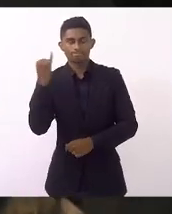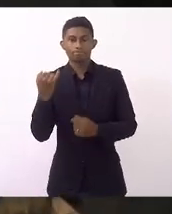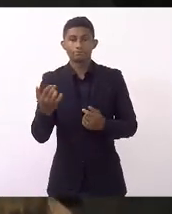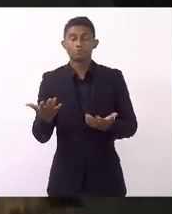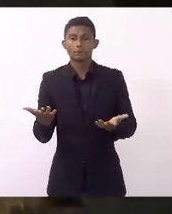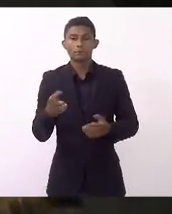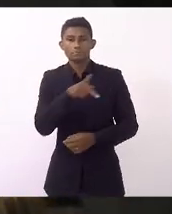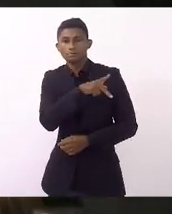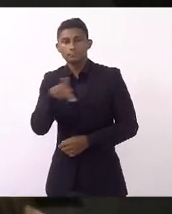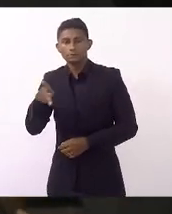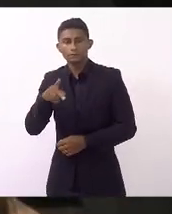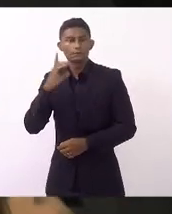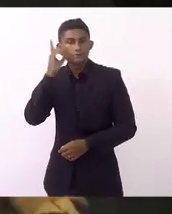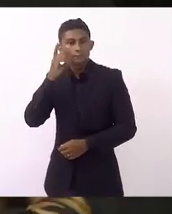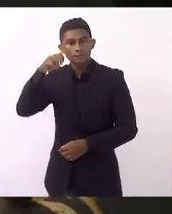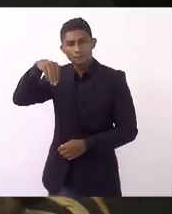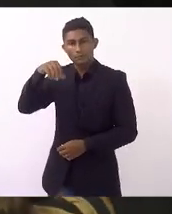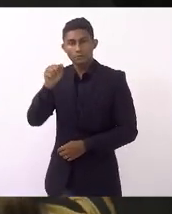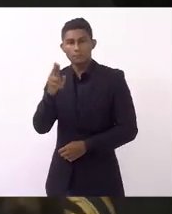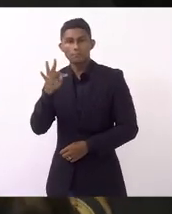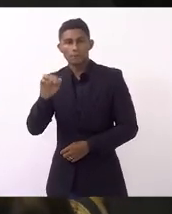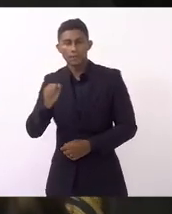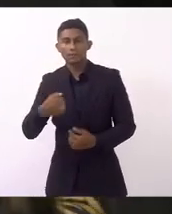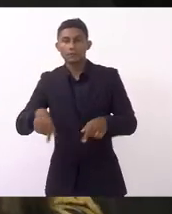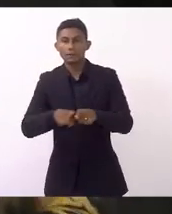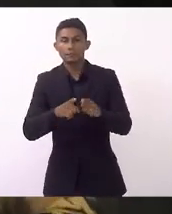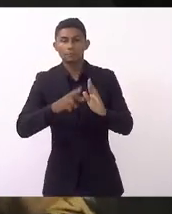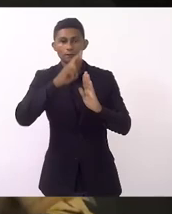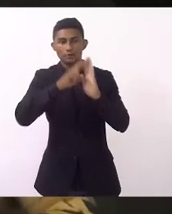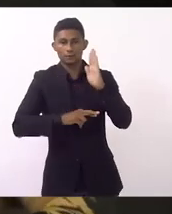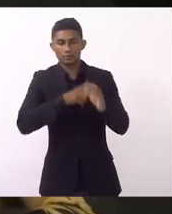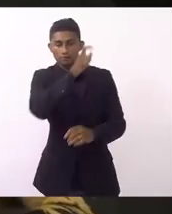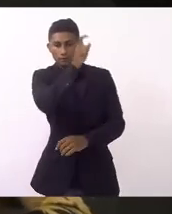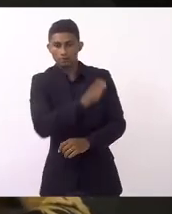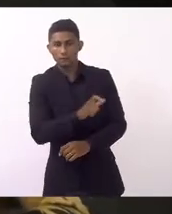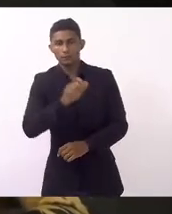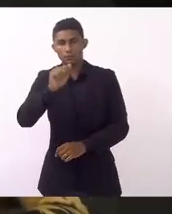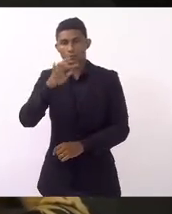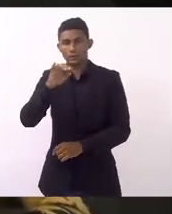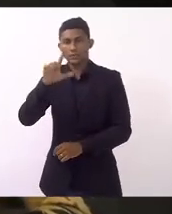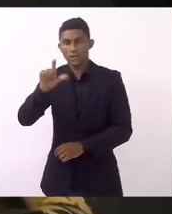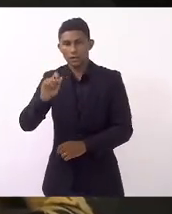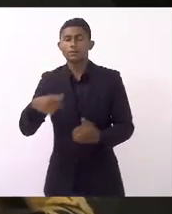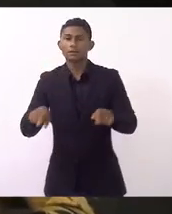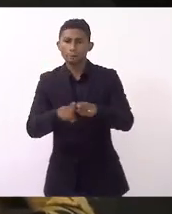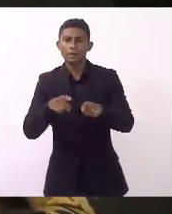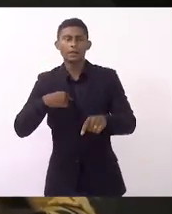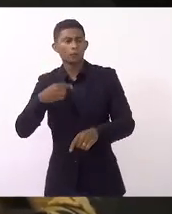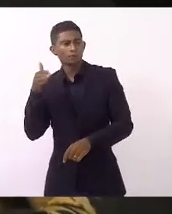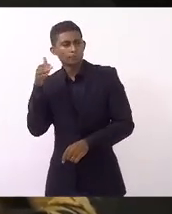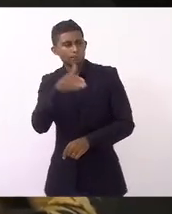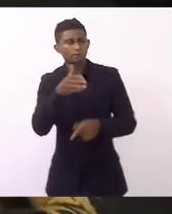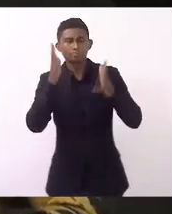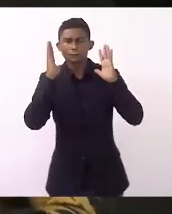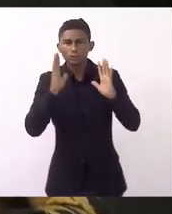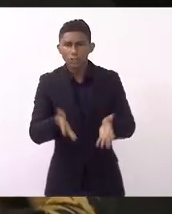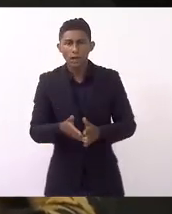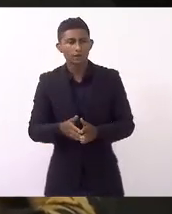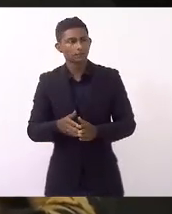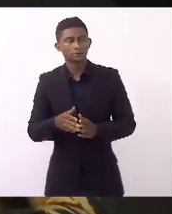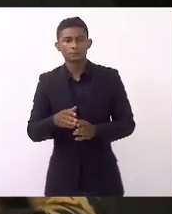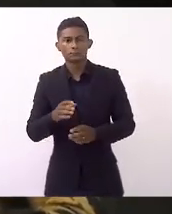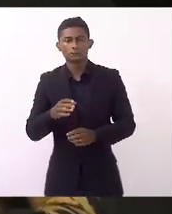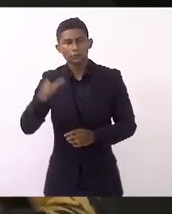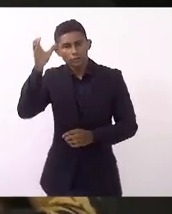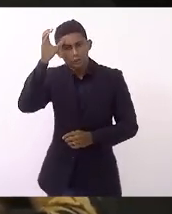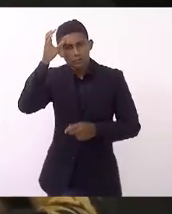Rocha, relatada pelo deputado Átila Nunes, da qual eu participei, Renata participou, Mônica participou, Tia Ju participou, trouxe questões